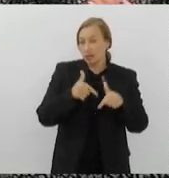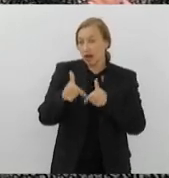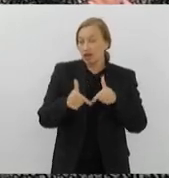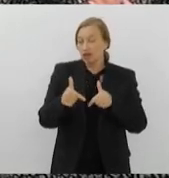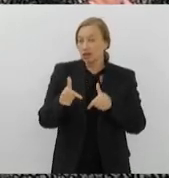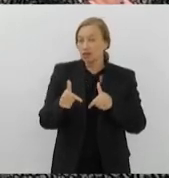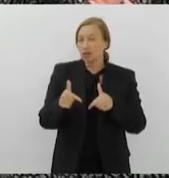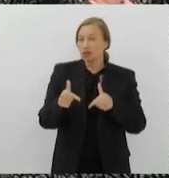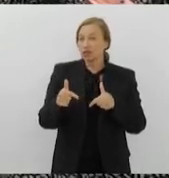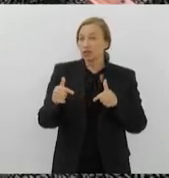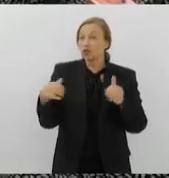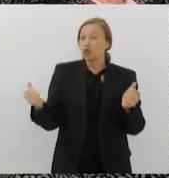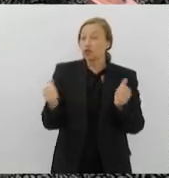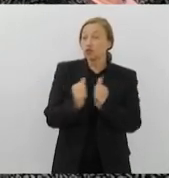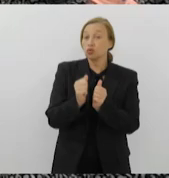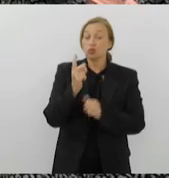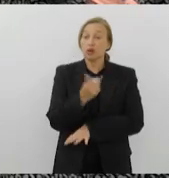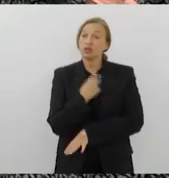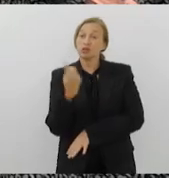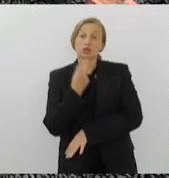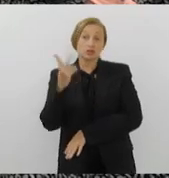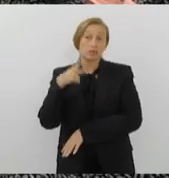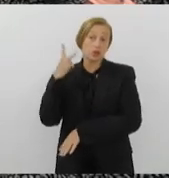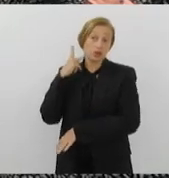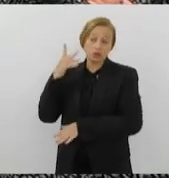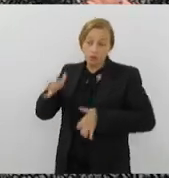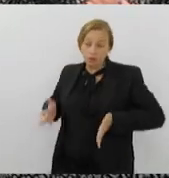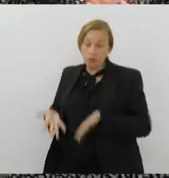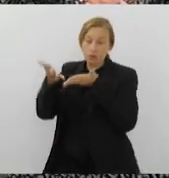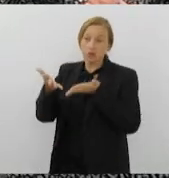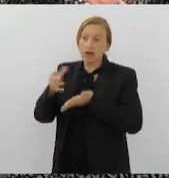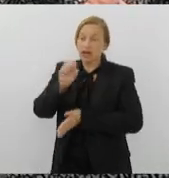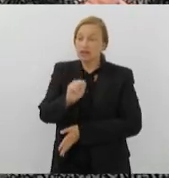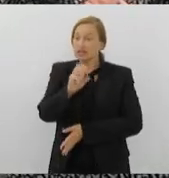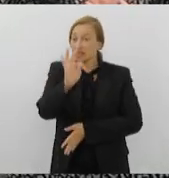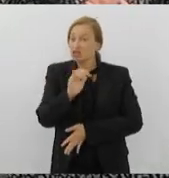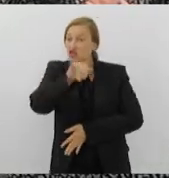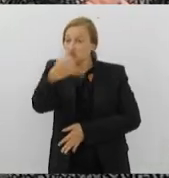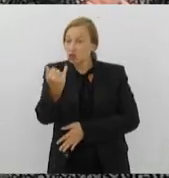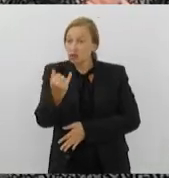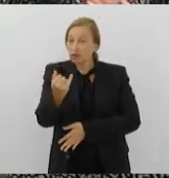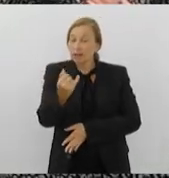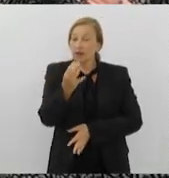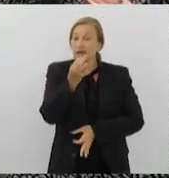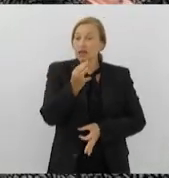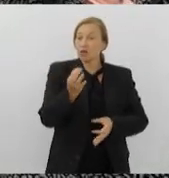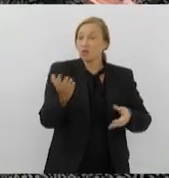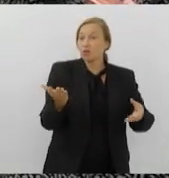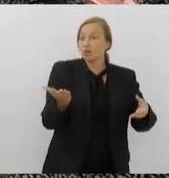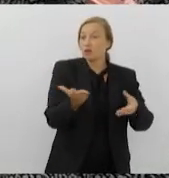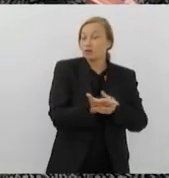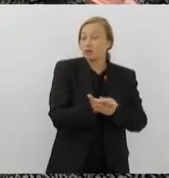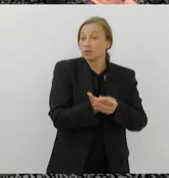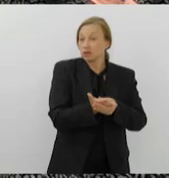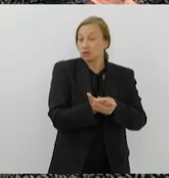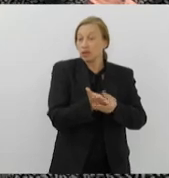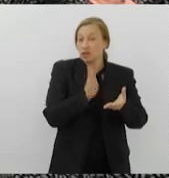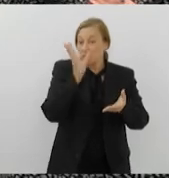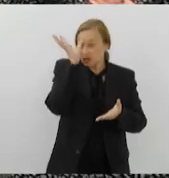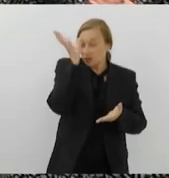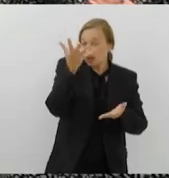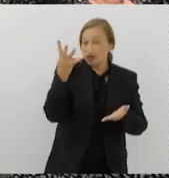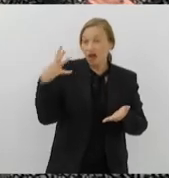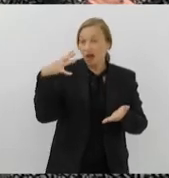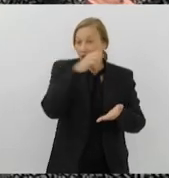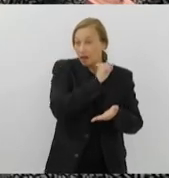nossa Procuradoria, um impulso lá no STJ para que o julgamento fosse o mais célere possível. Então,